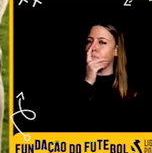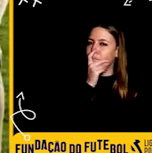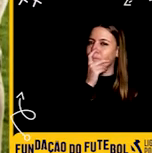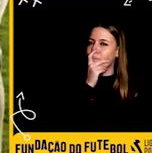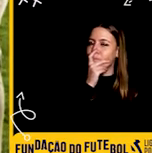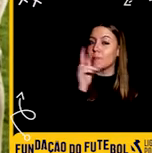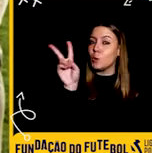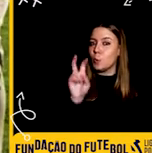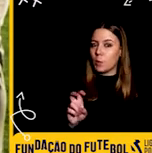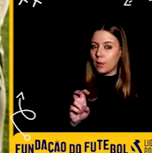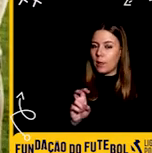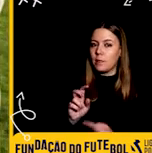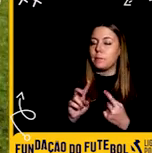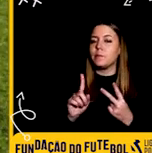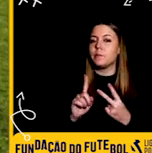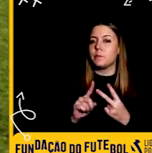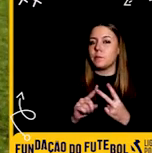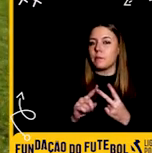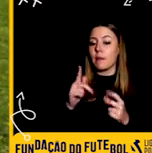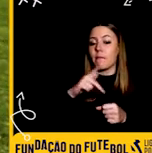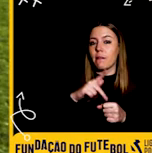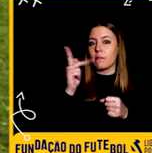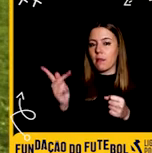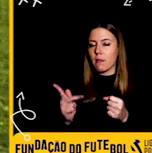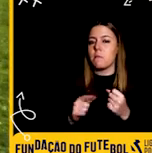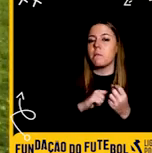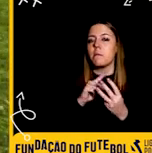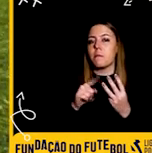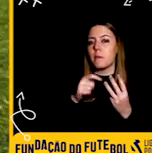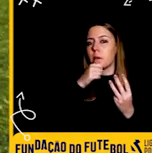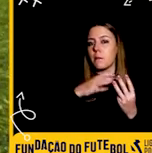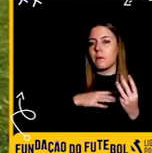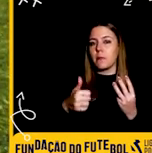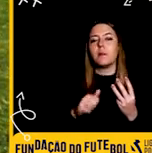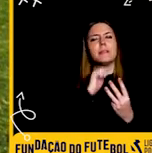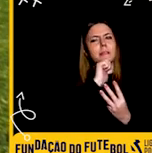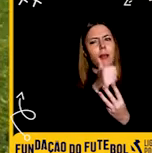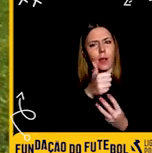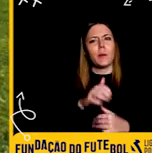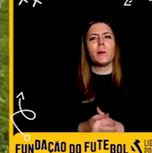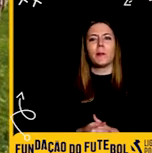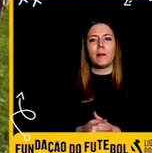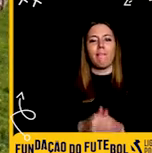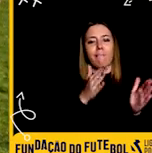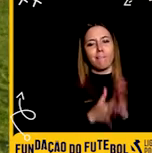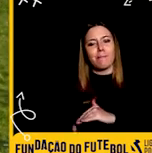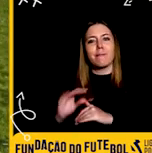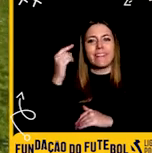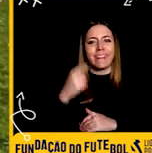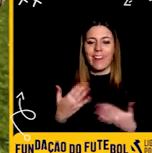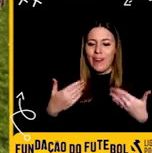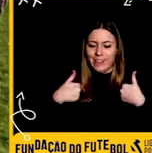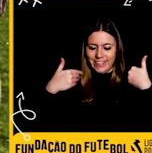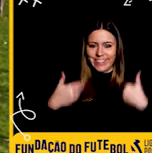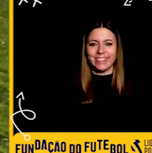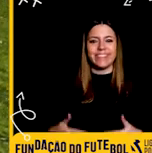bem, Estoril Praia, okay. Vizela, okay. E Benfica B. Certo. Temos ronda extra e agora